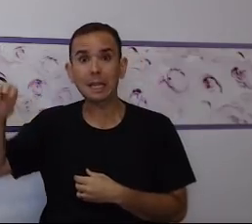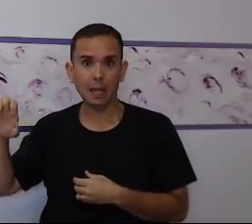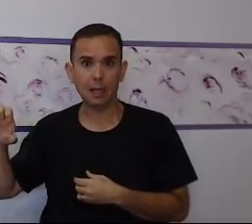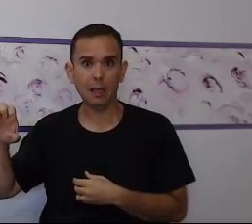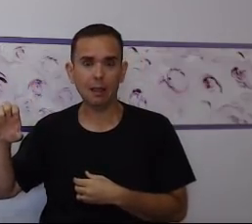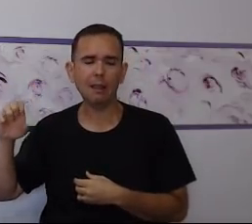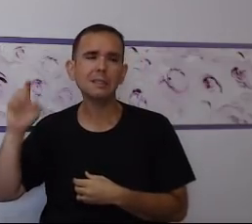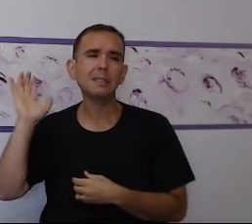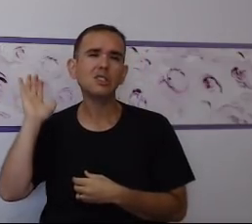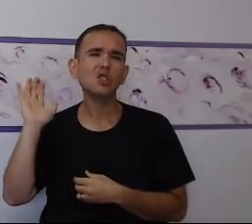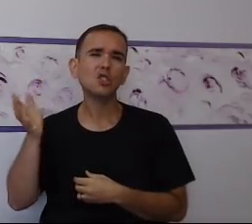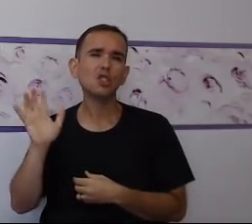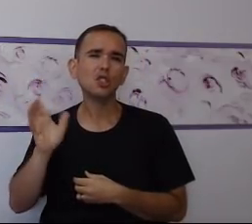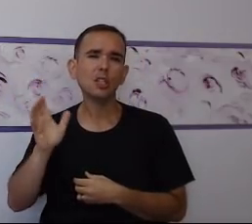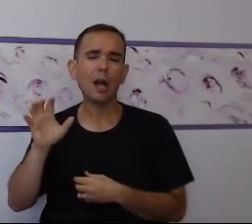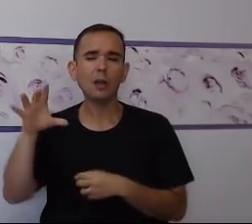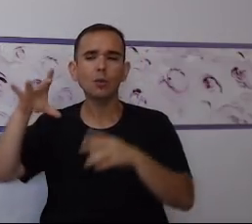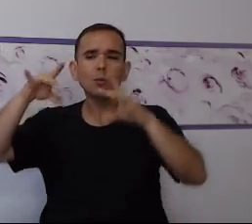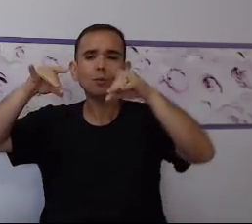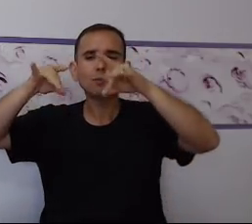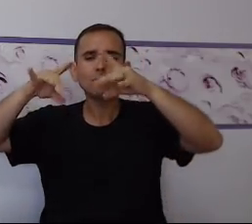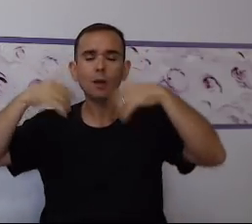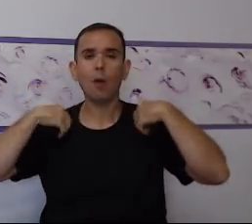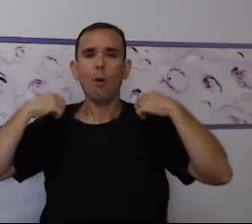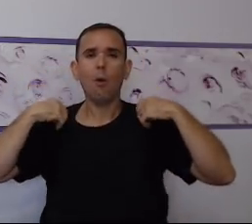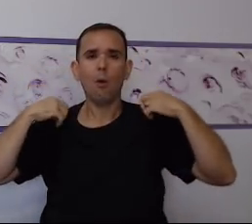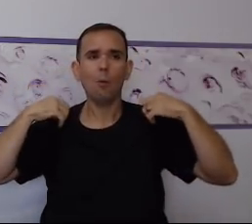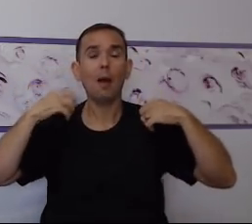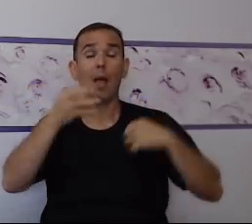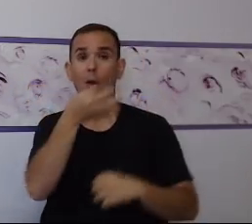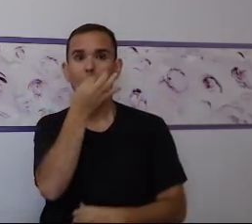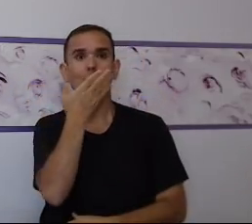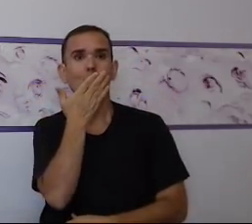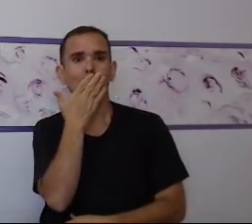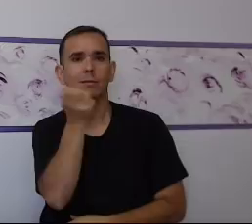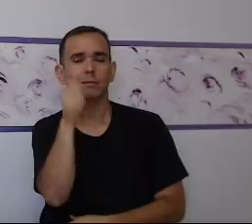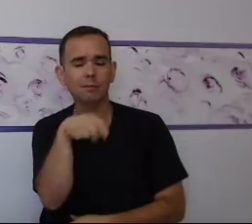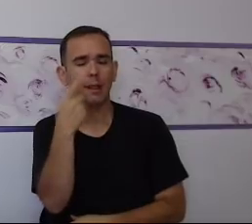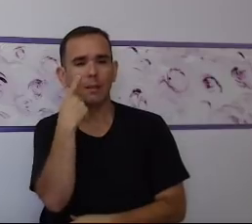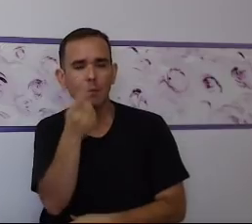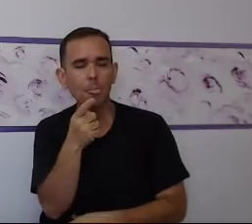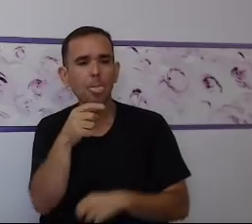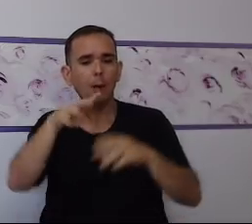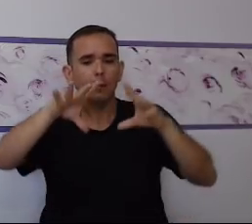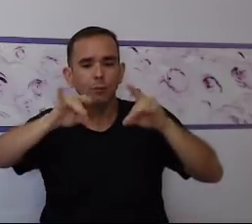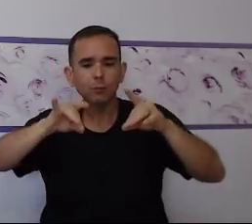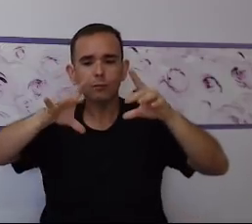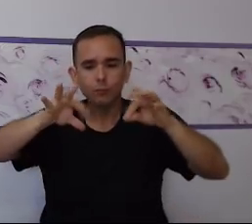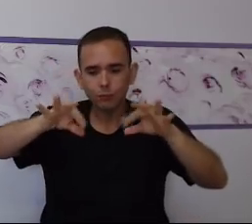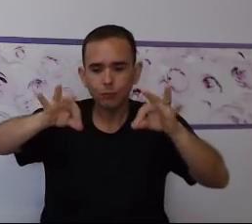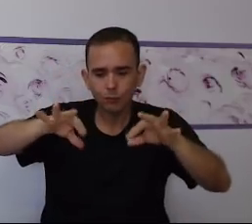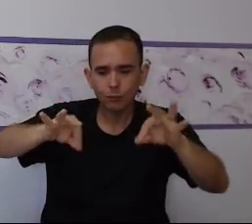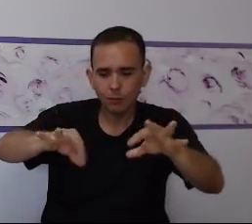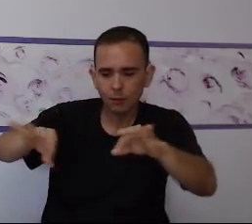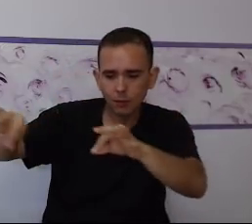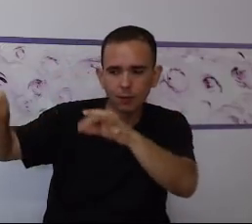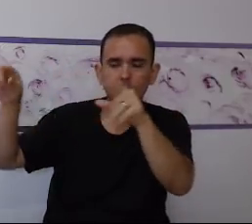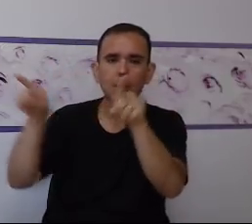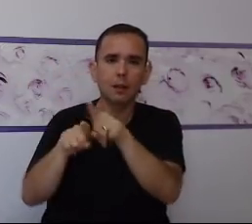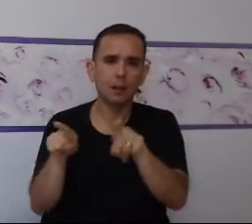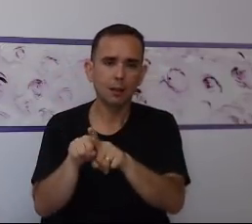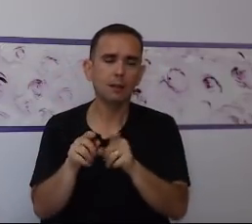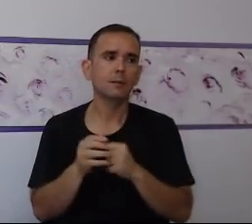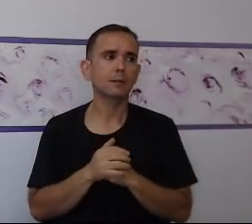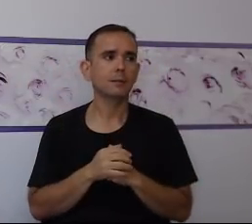é no prendedor, que também é uma ótima opção, porque eu trabalho preensão de pinça e N outras coisas,